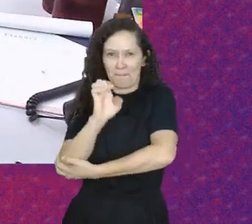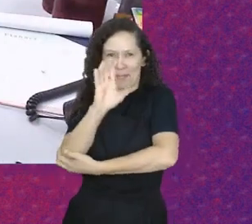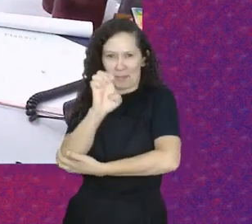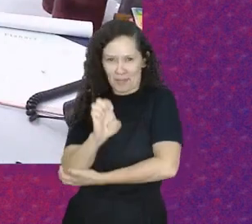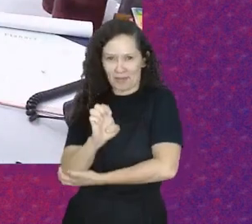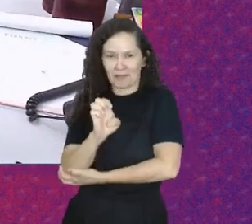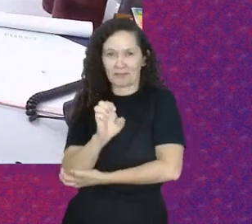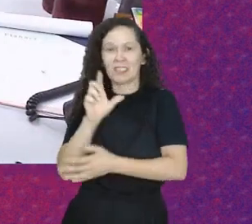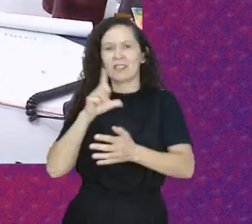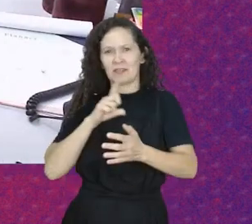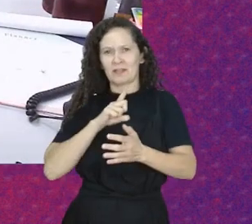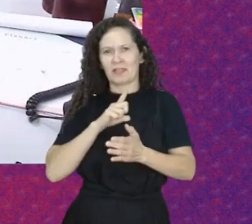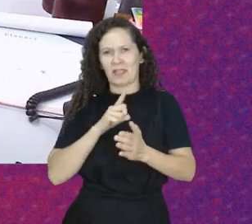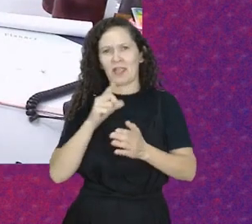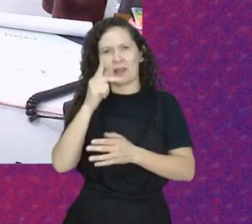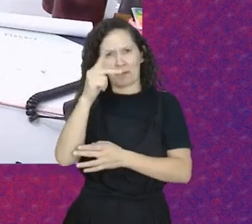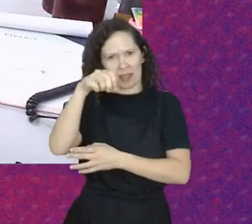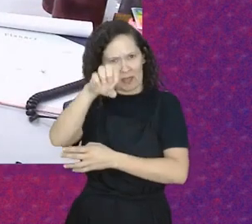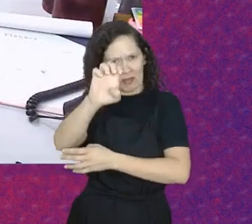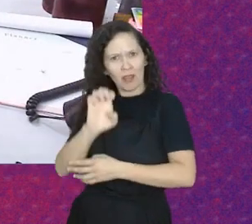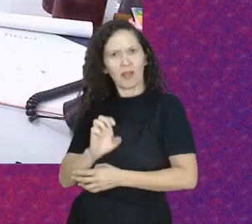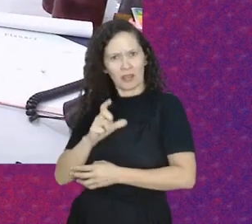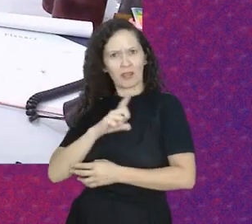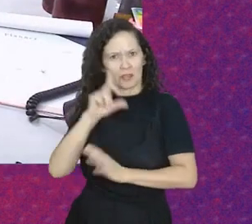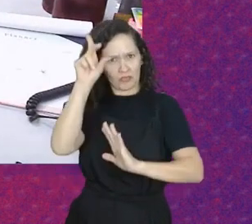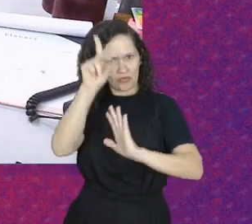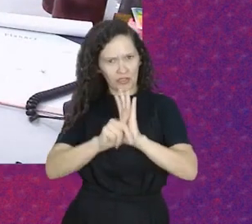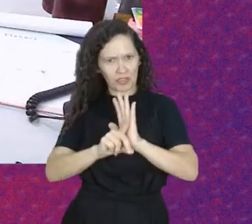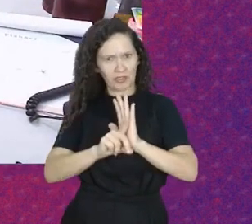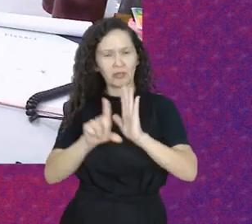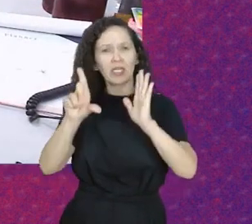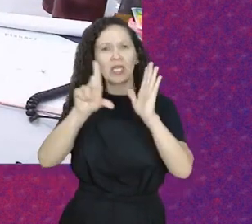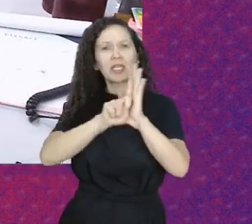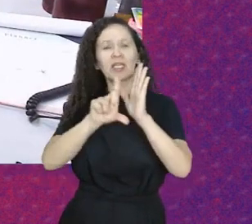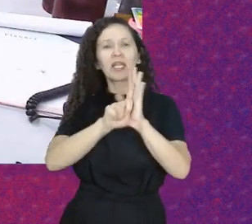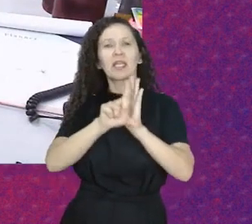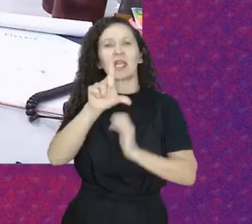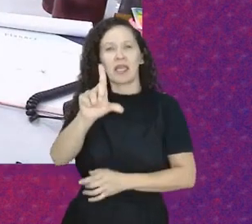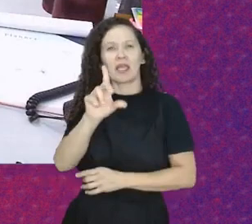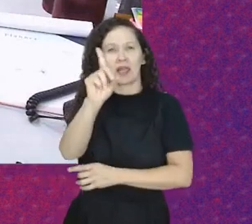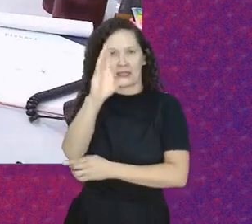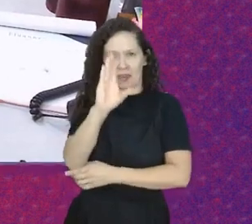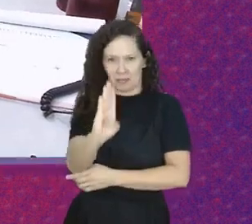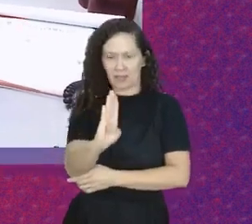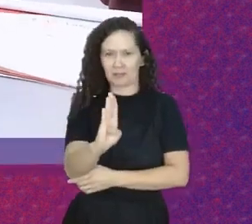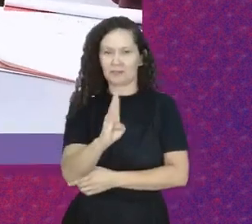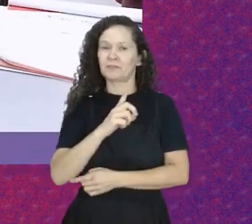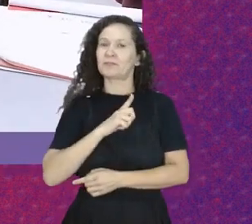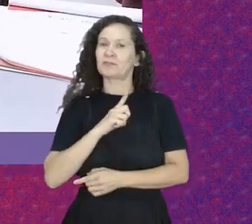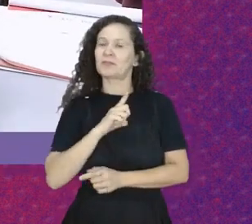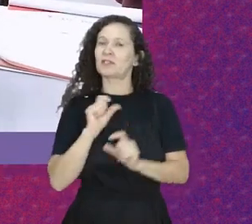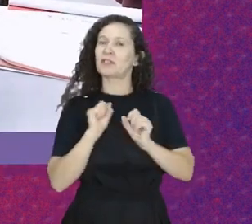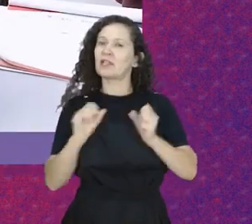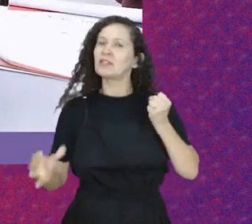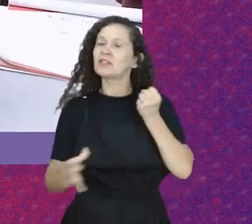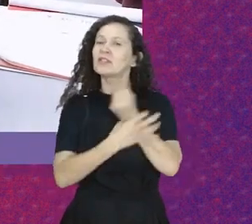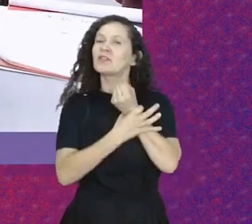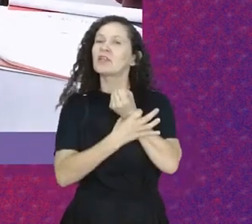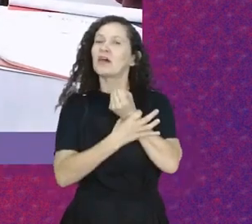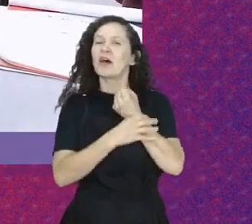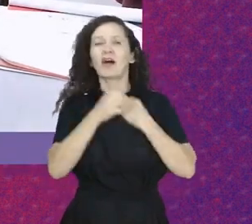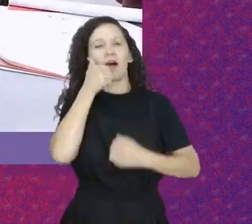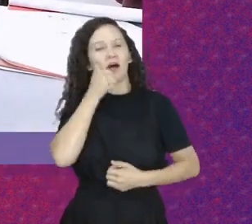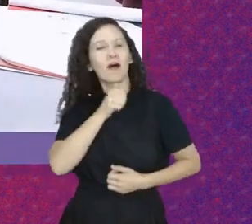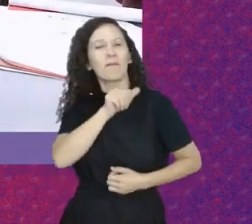é previsto, inclusive, no PNE e na LDB, é também assegurar à